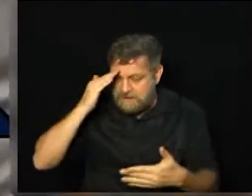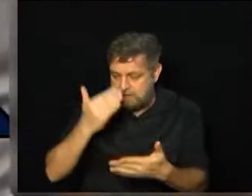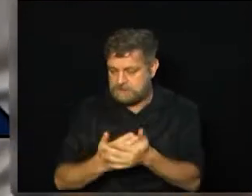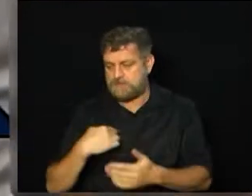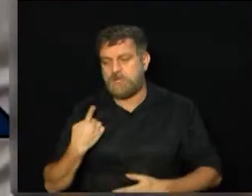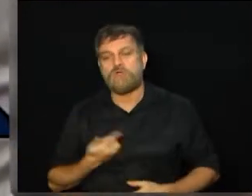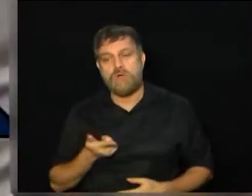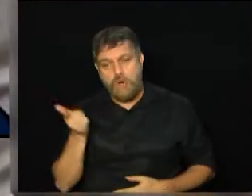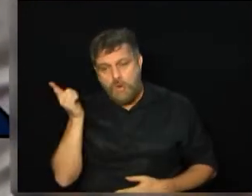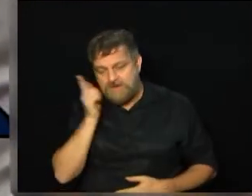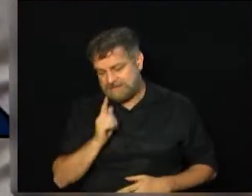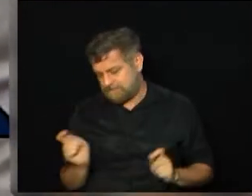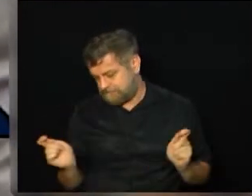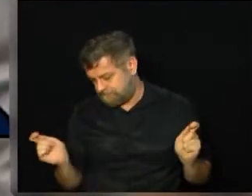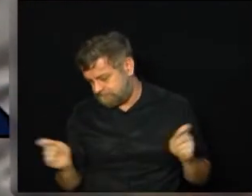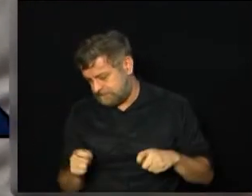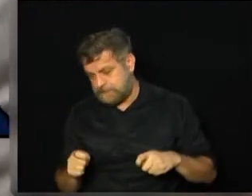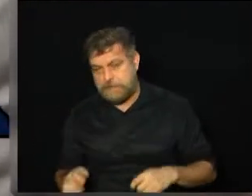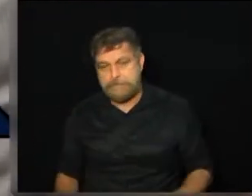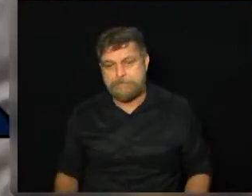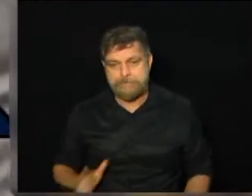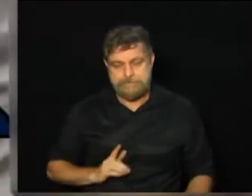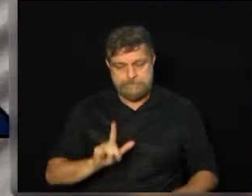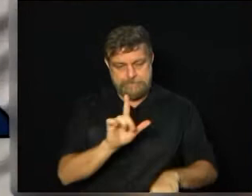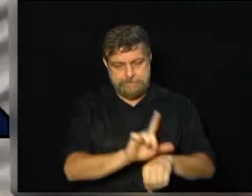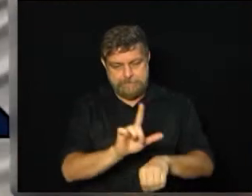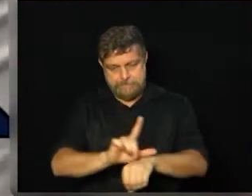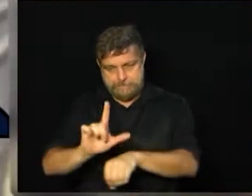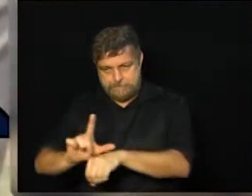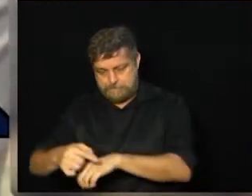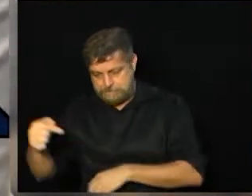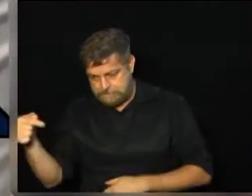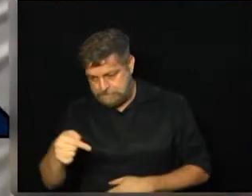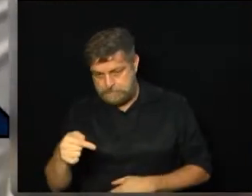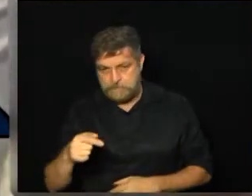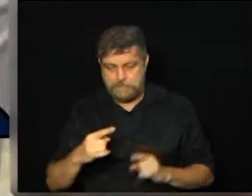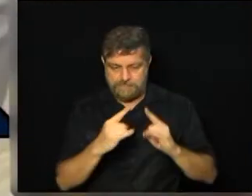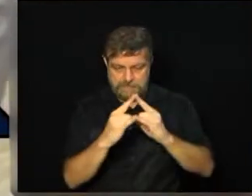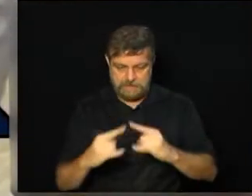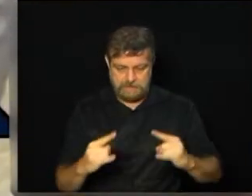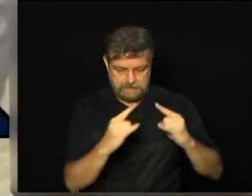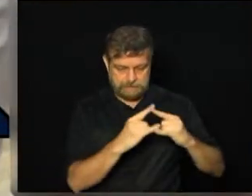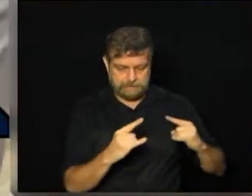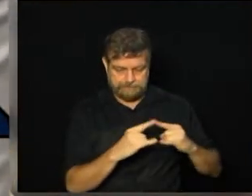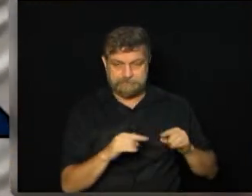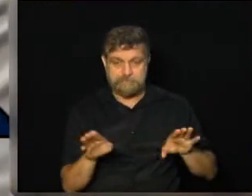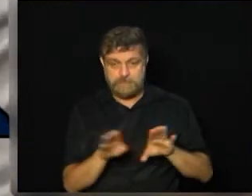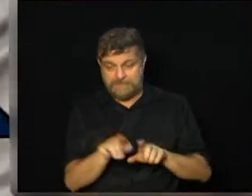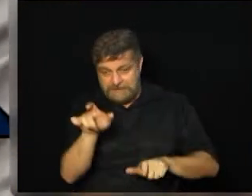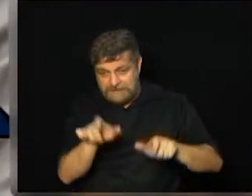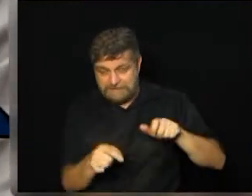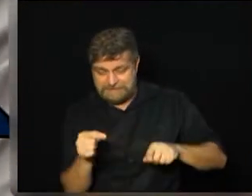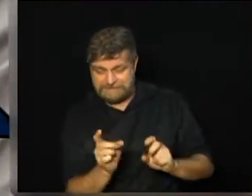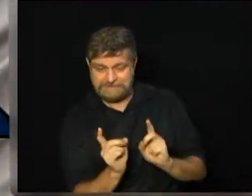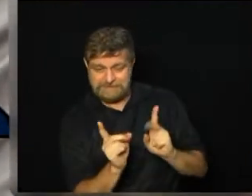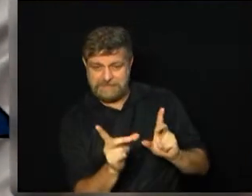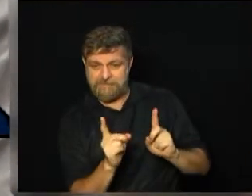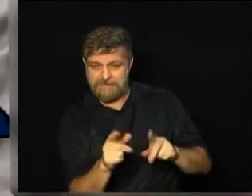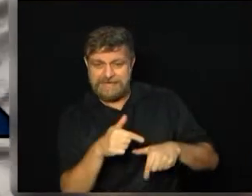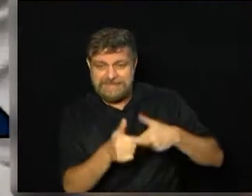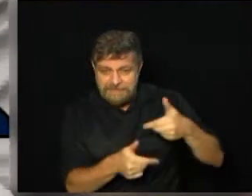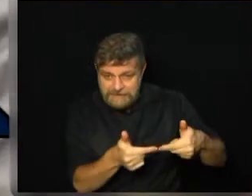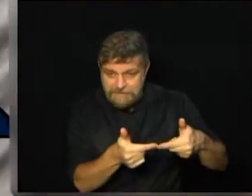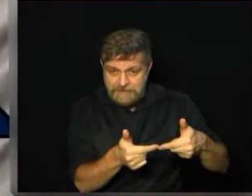vamos dar, né, para os comerciantes e para os permissionários, para as pessoas que lá têm seu